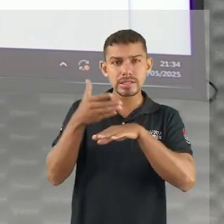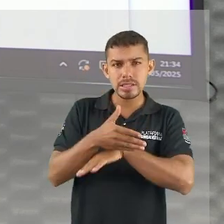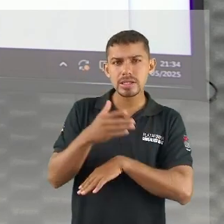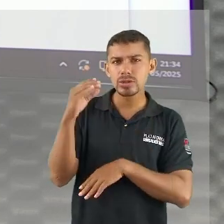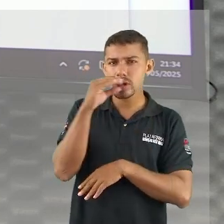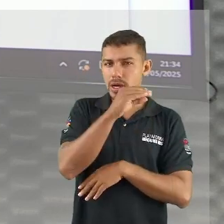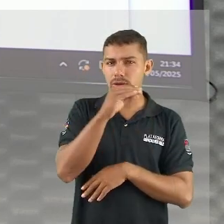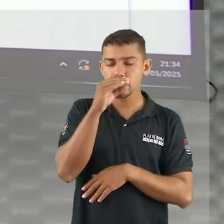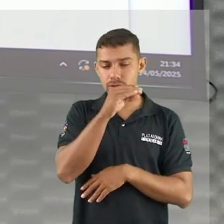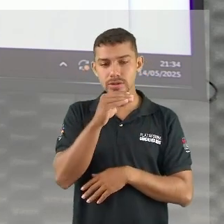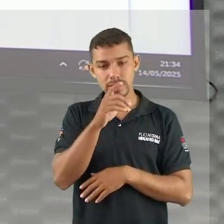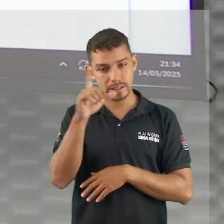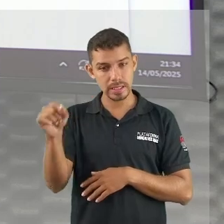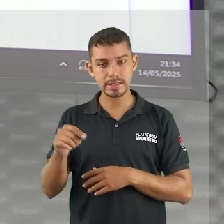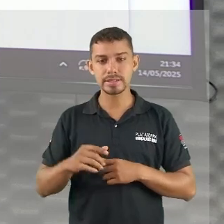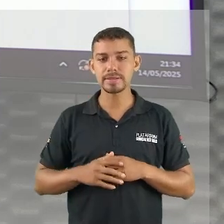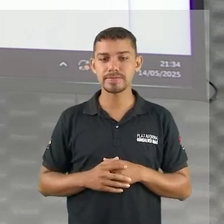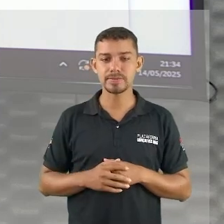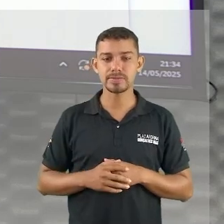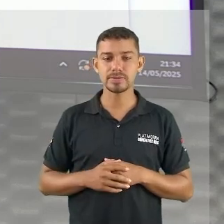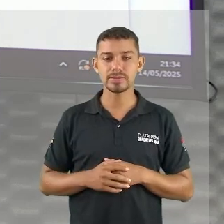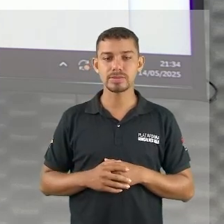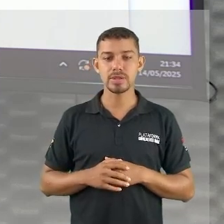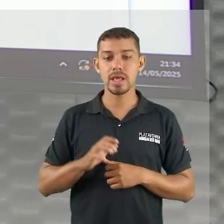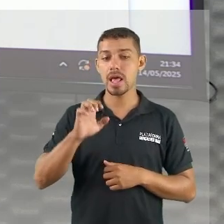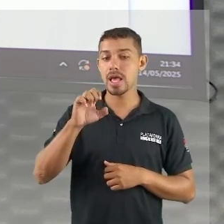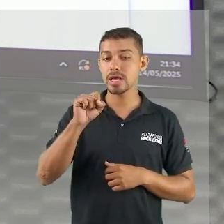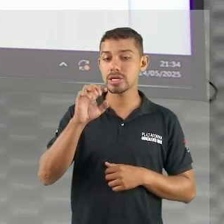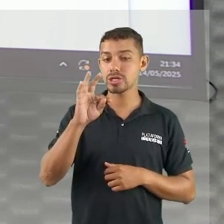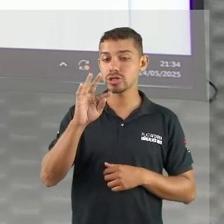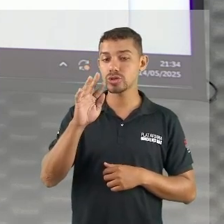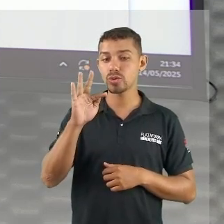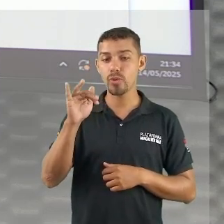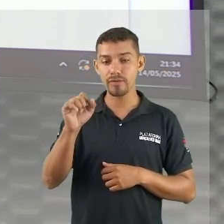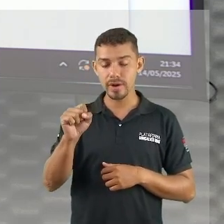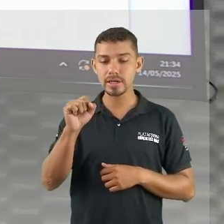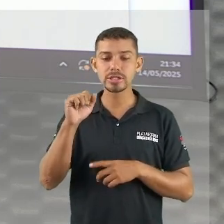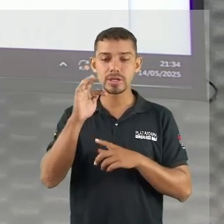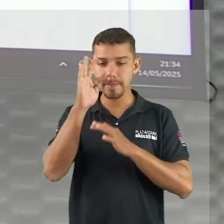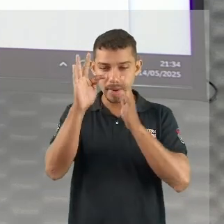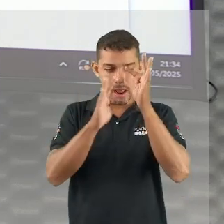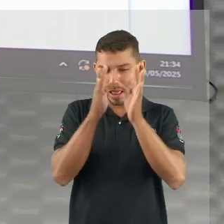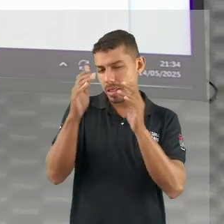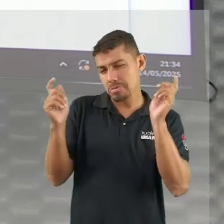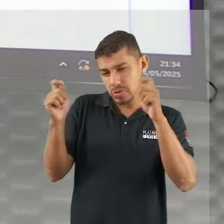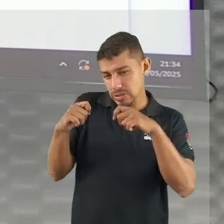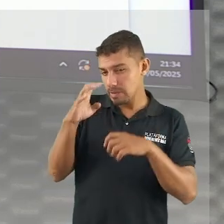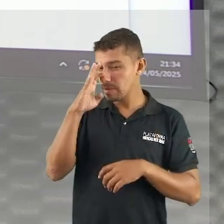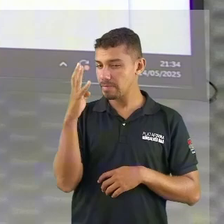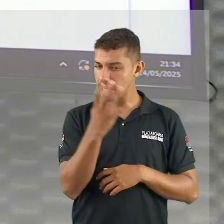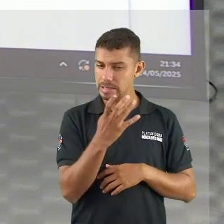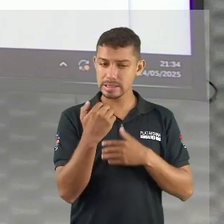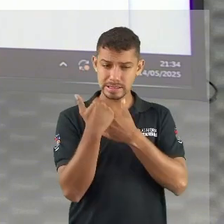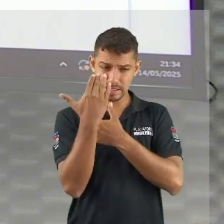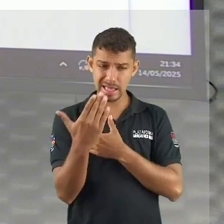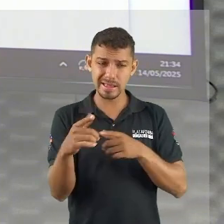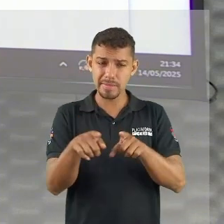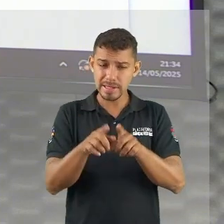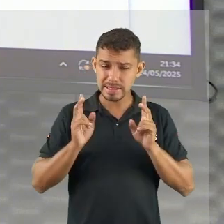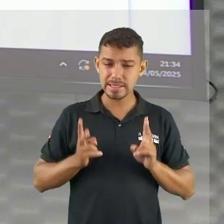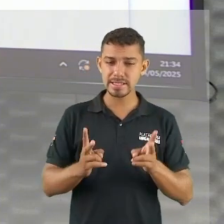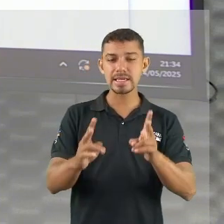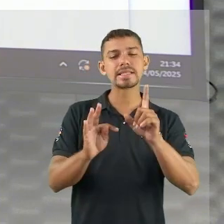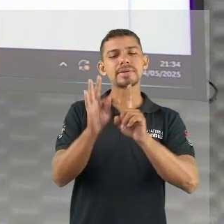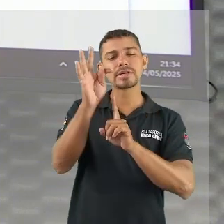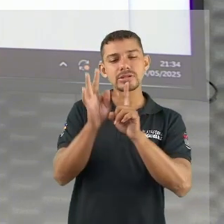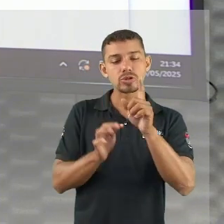e dificultar a saída. A estufa de plantas, além de proteger a planta contra possíveis ameaças externas, mantém a temperatura